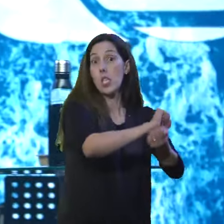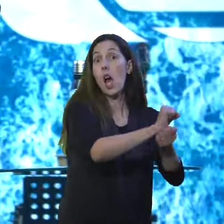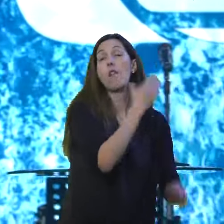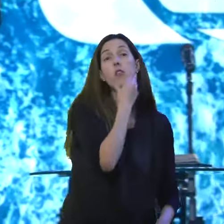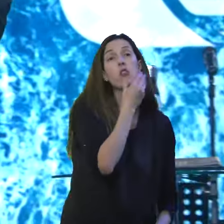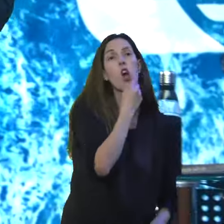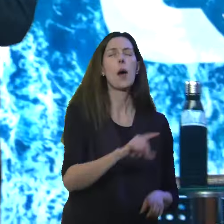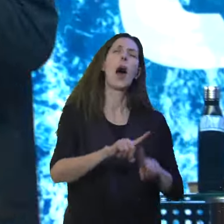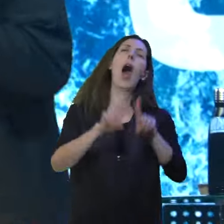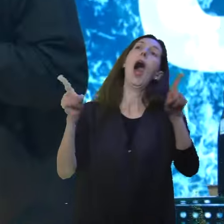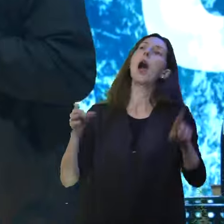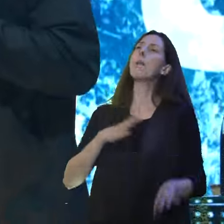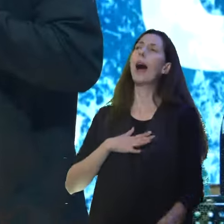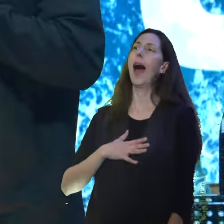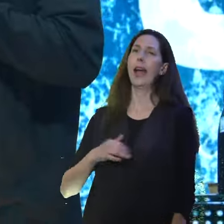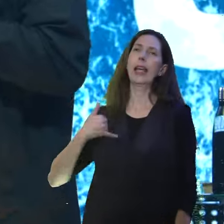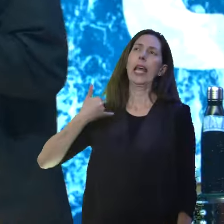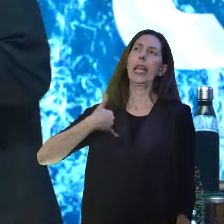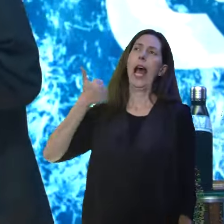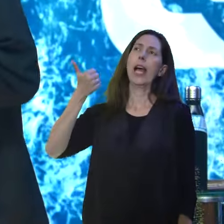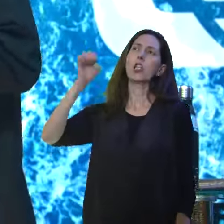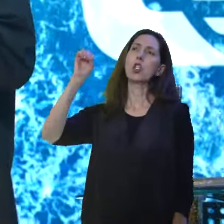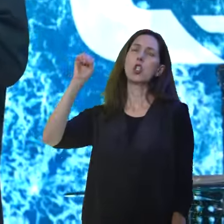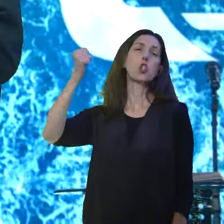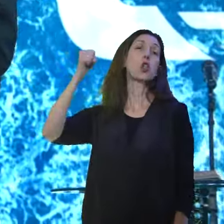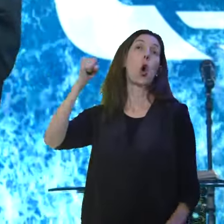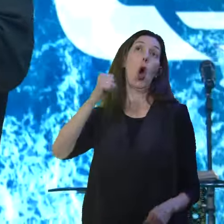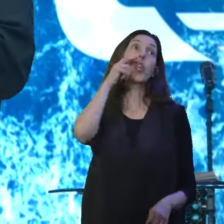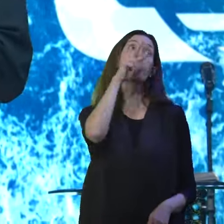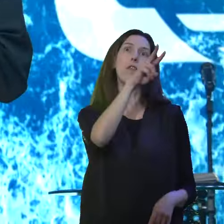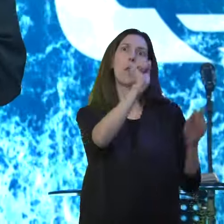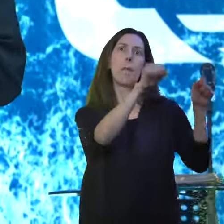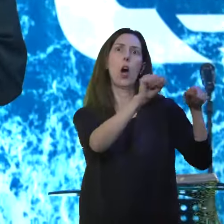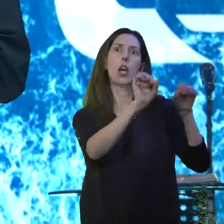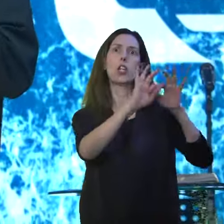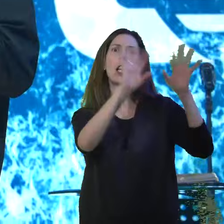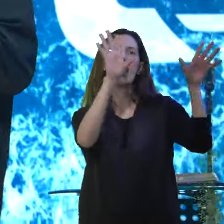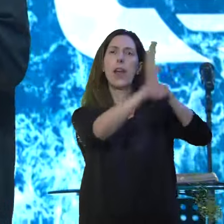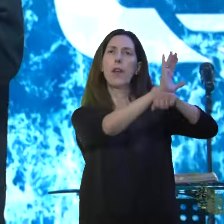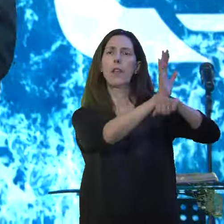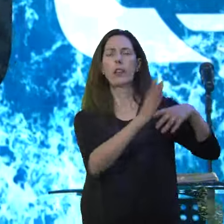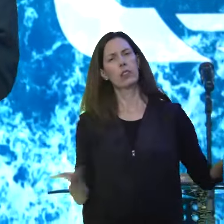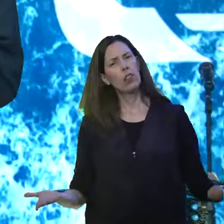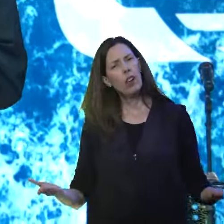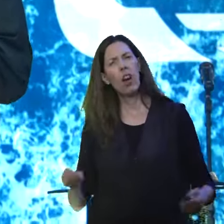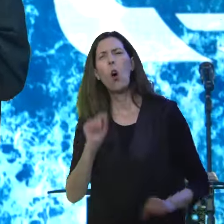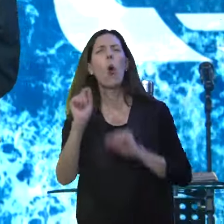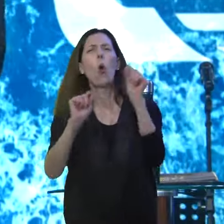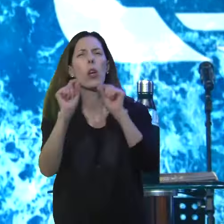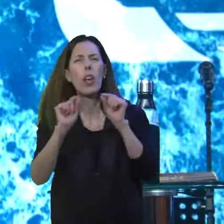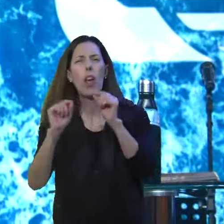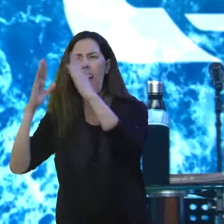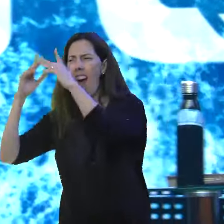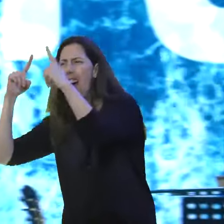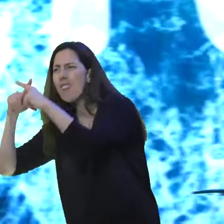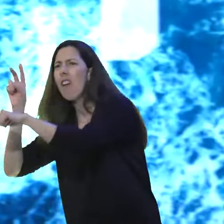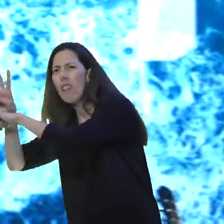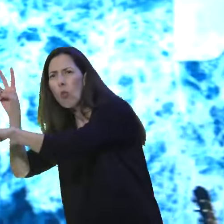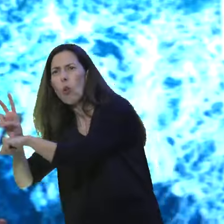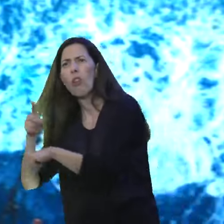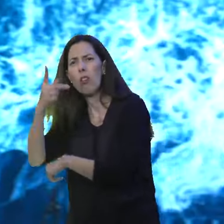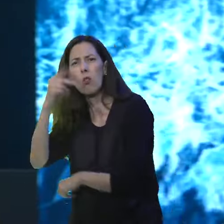só colocar que é para maior de 18. O que é machismo? A igreja que está cuidando de você, para você se vestir bem, ou o mundo